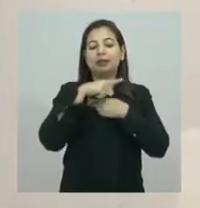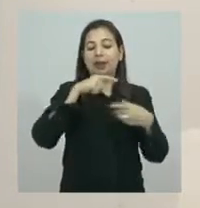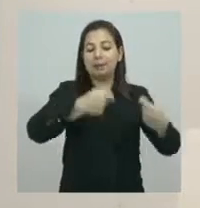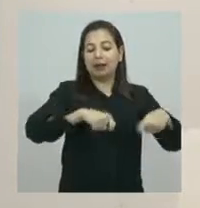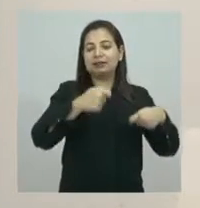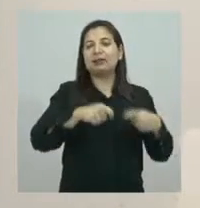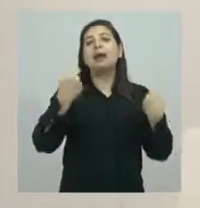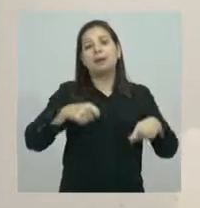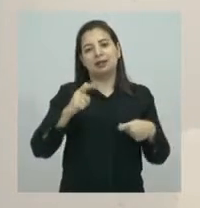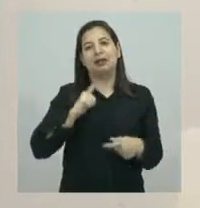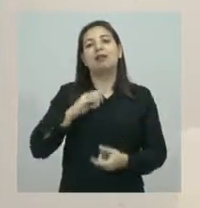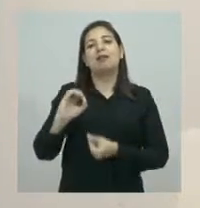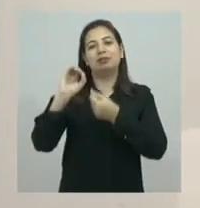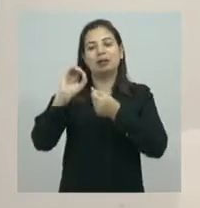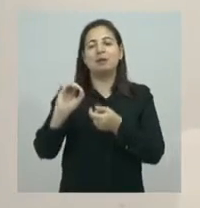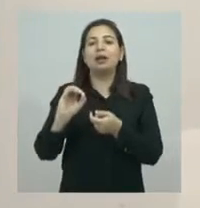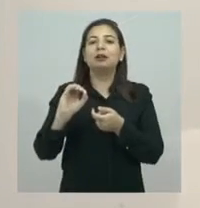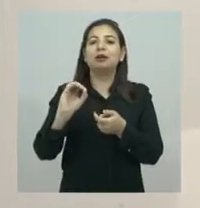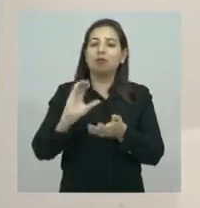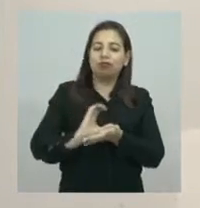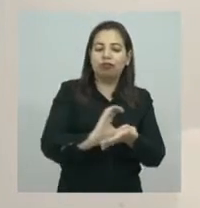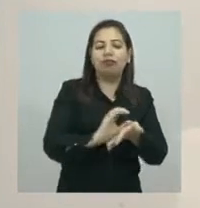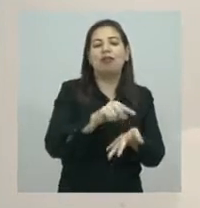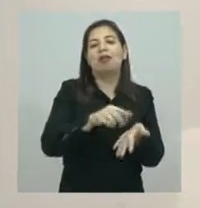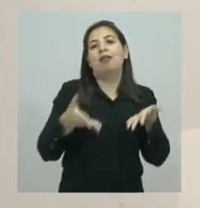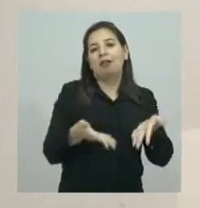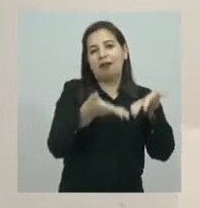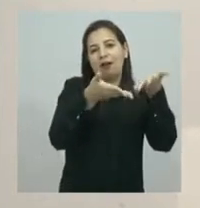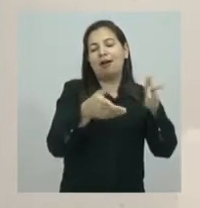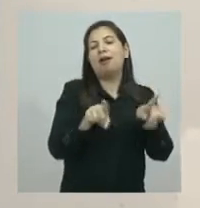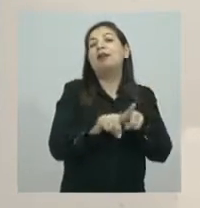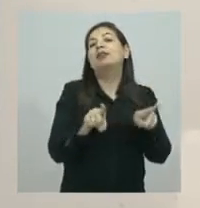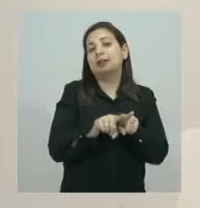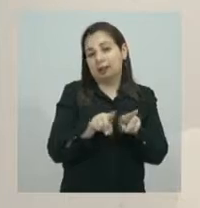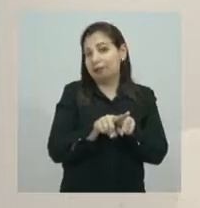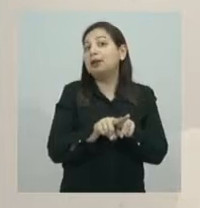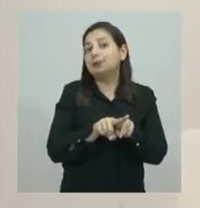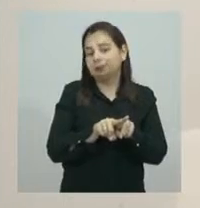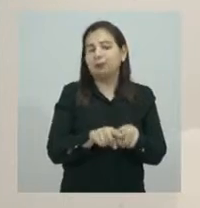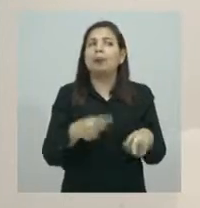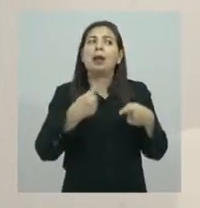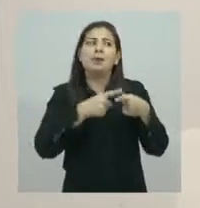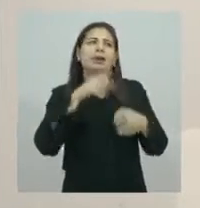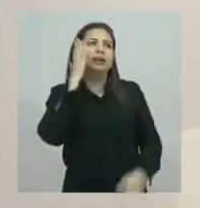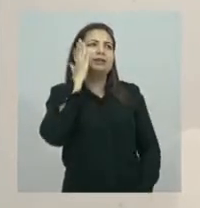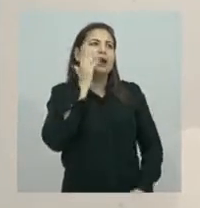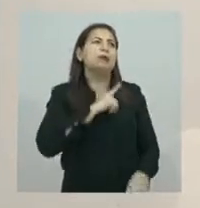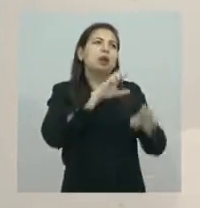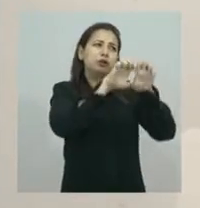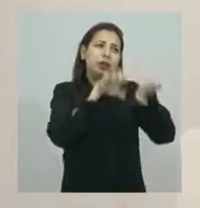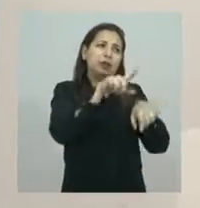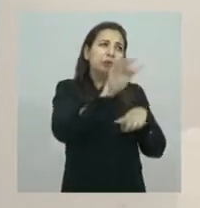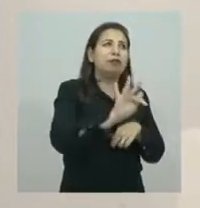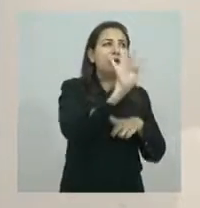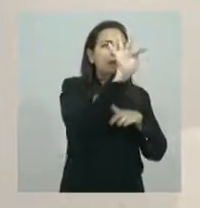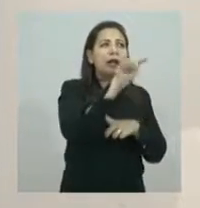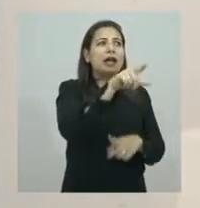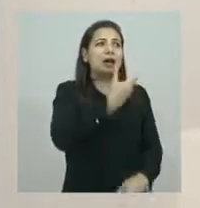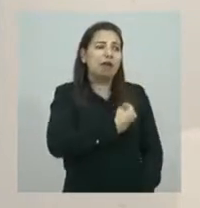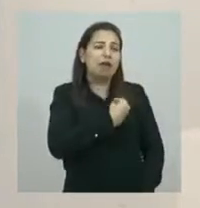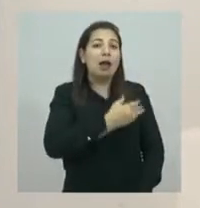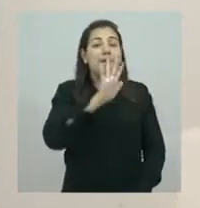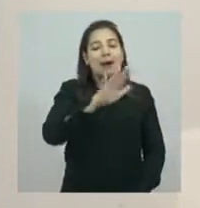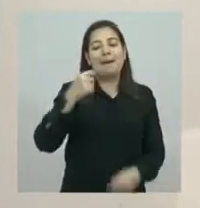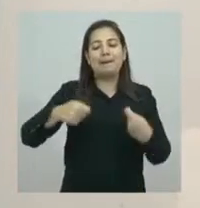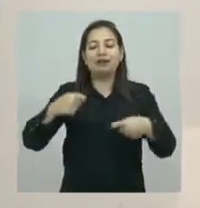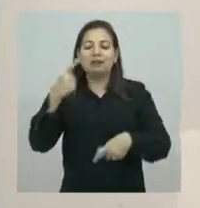federal, mas para que essa lei seja cumprida, muitas delas precisam de uma regulamentação ou estadual ou